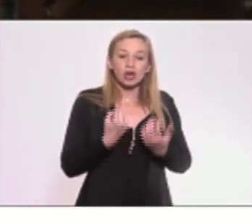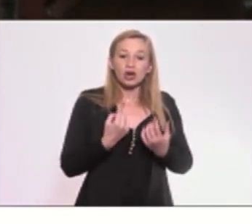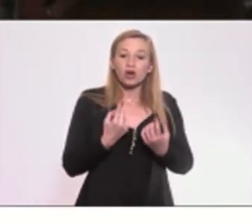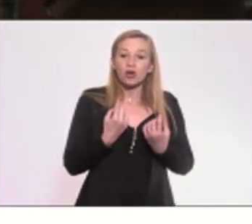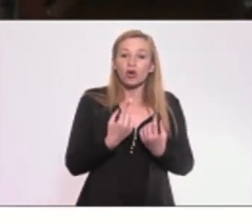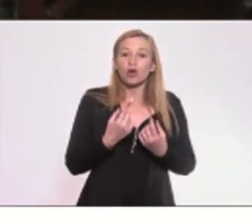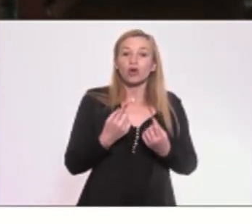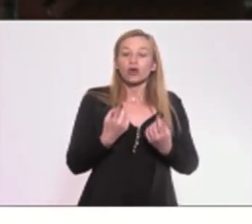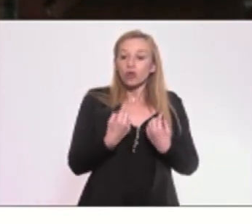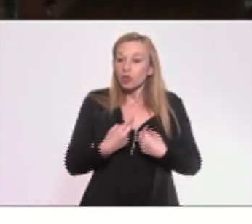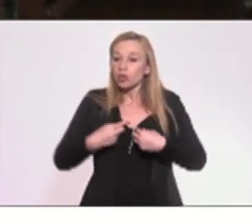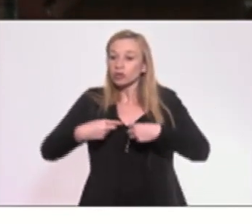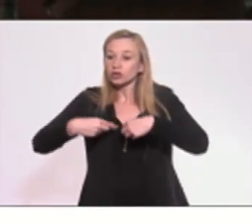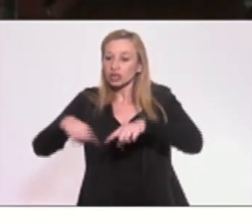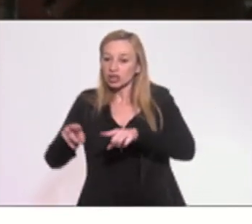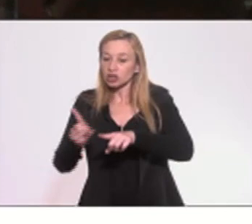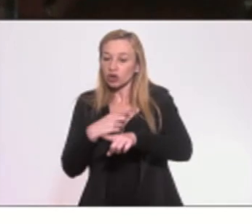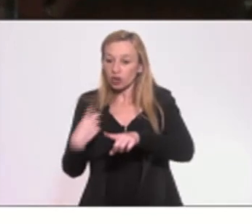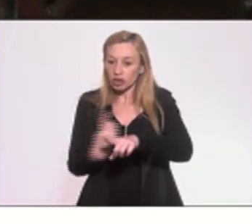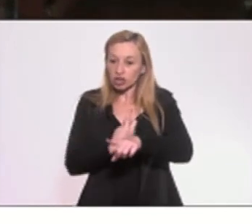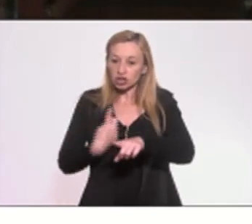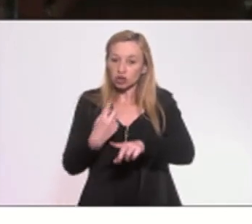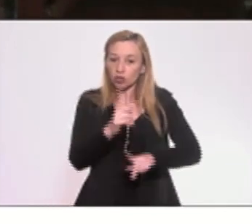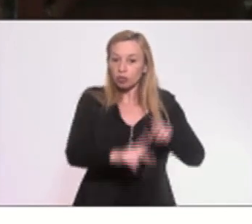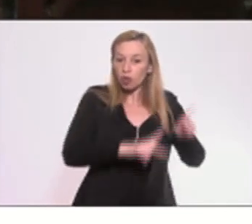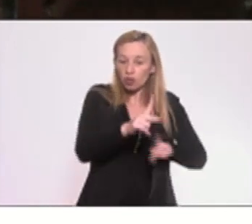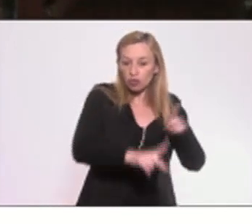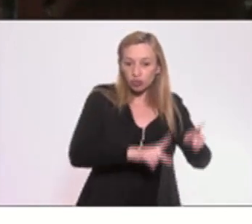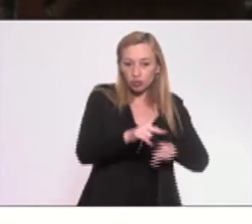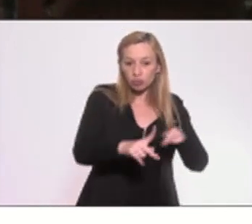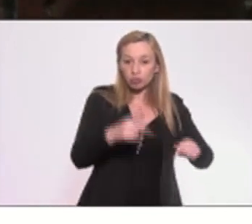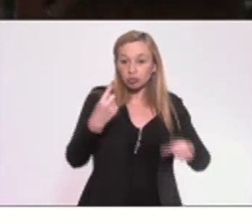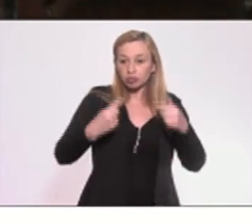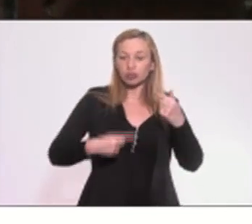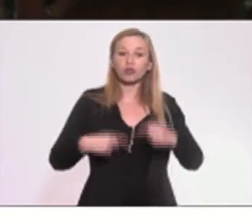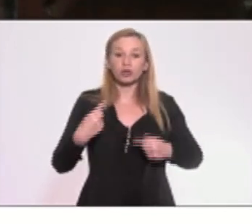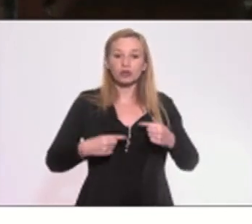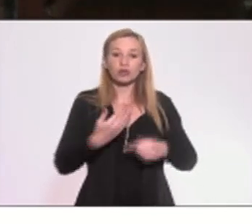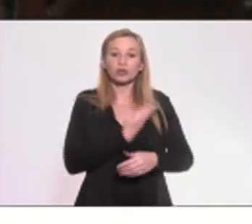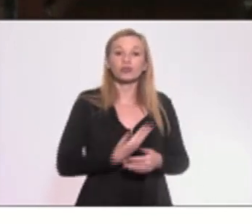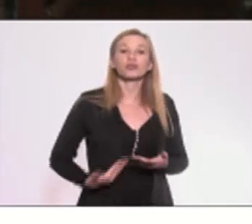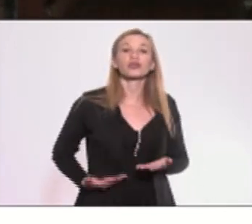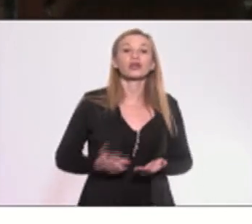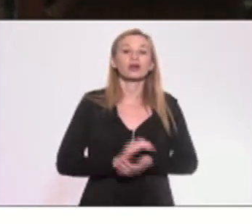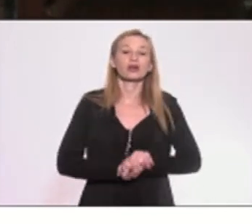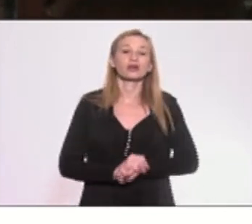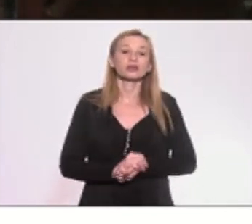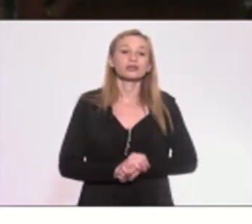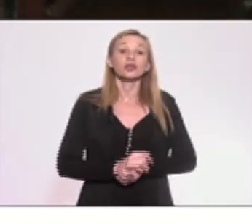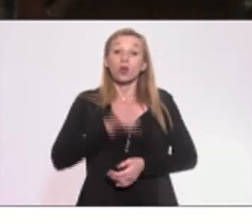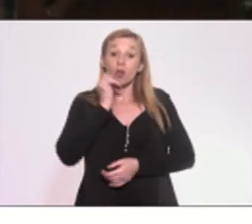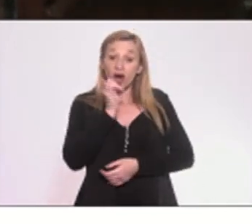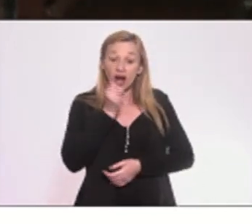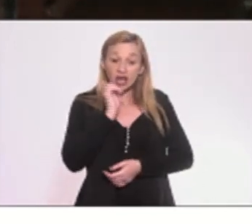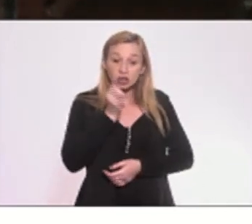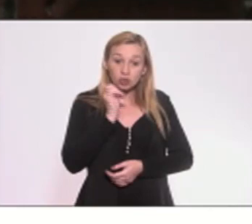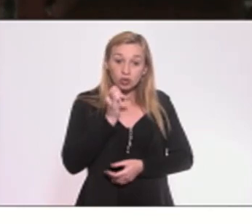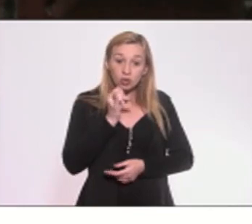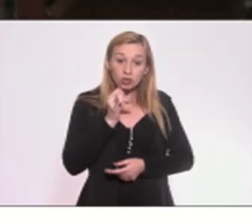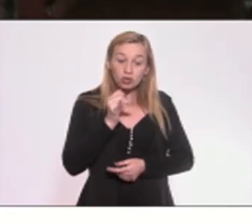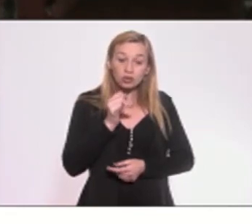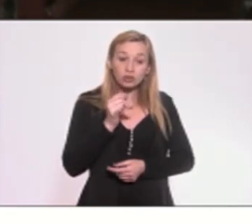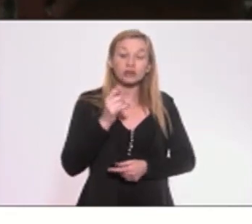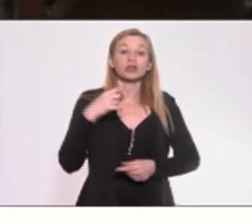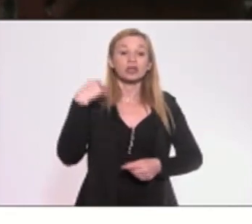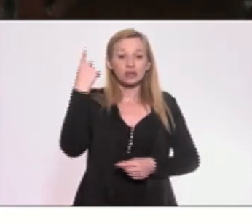opinião pública e com toda a vênia e respeito ao tribunal, foi que o relator, desembargador Abel